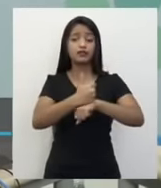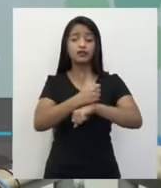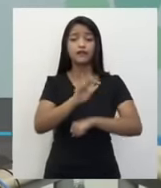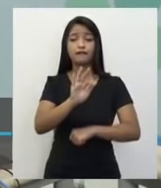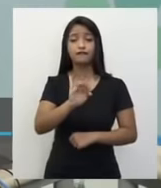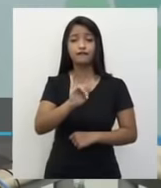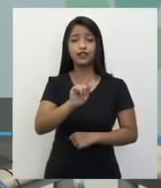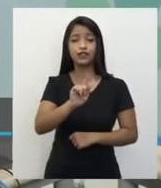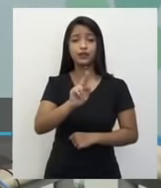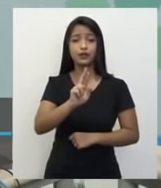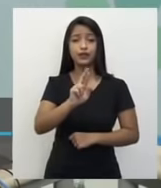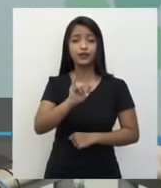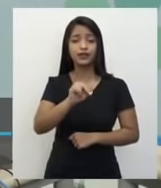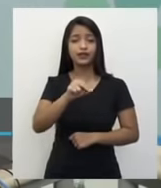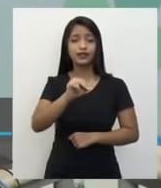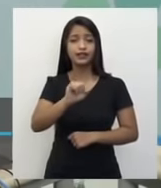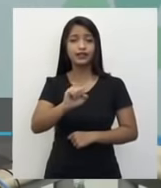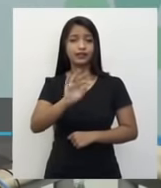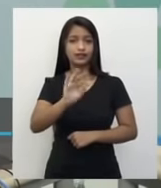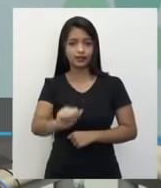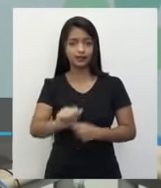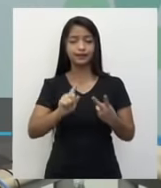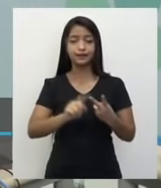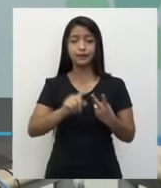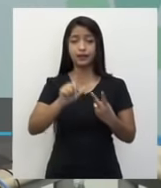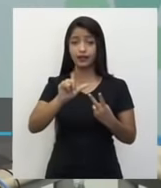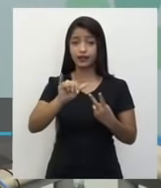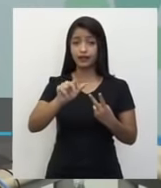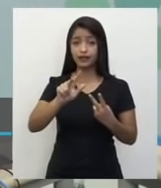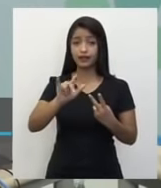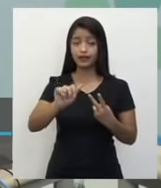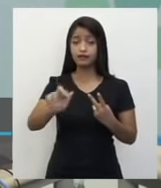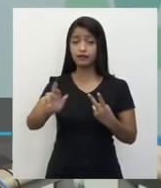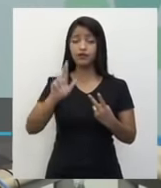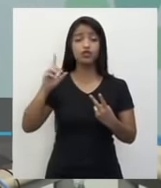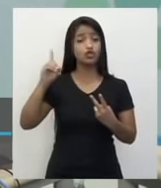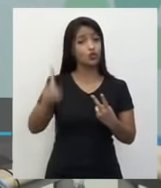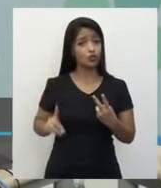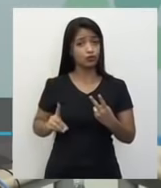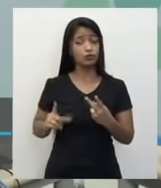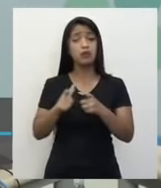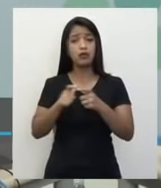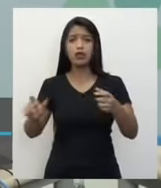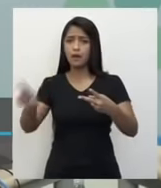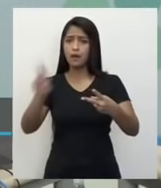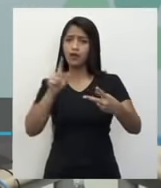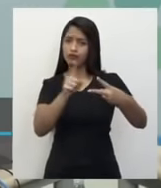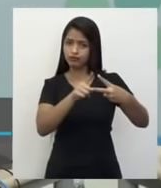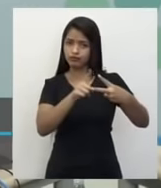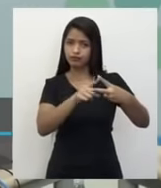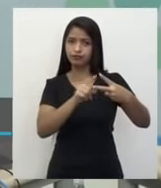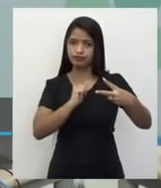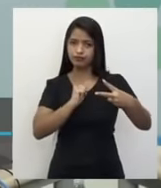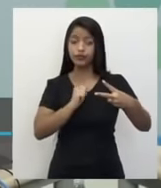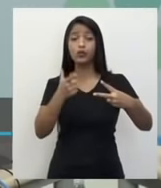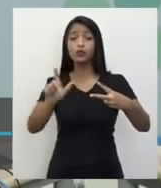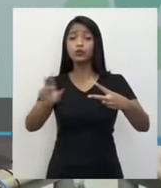Lívia citou que a direção, né, do espetáculo. Muitos falaram figurinistas, a Raquel citou também o